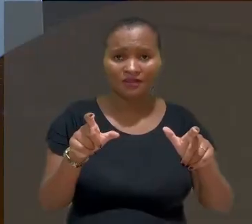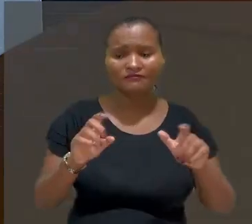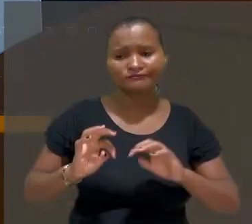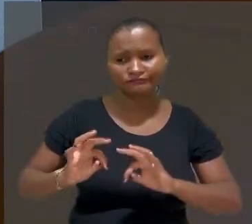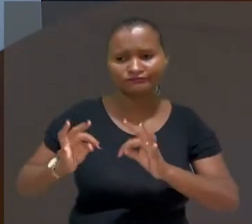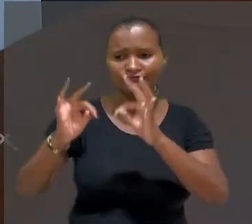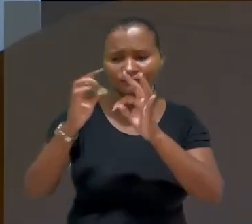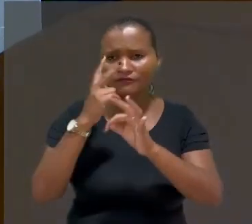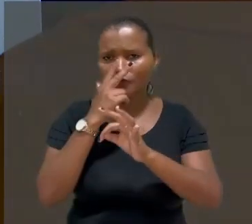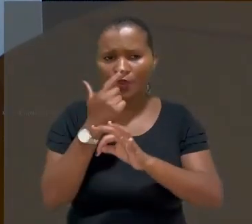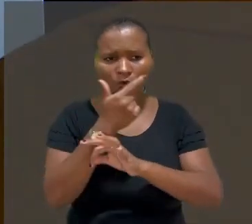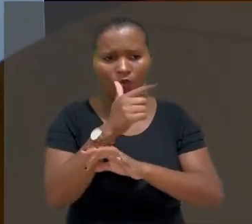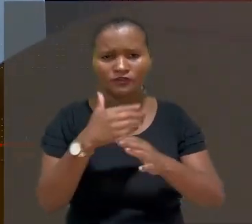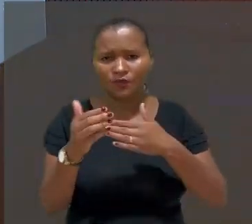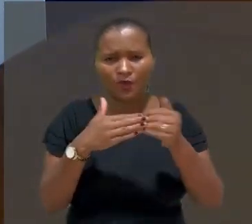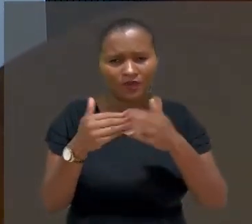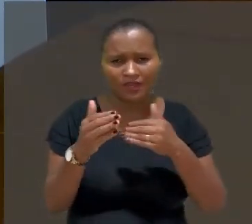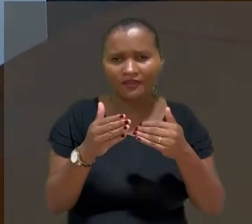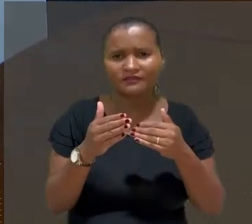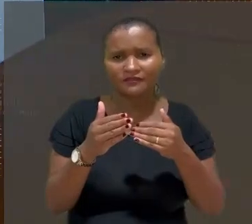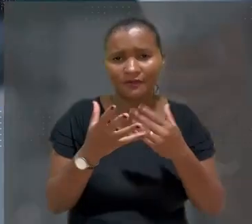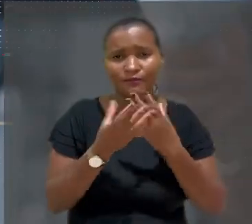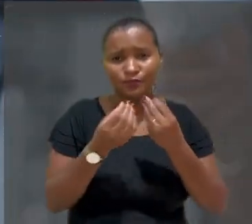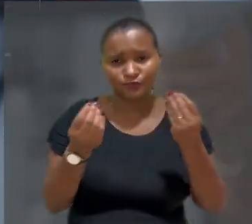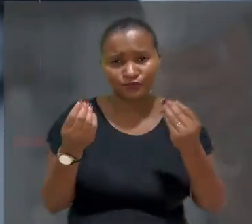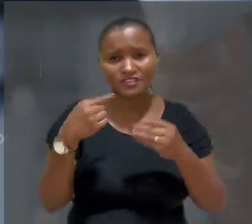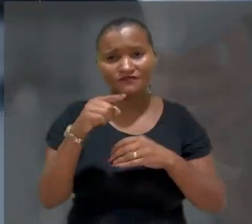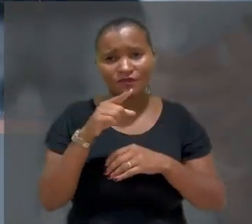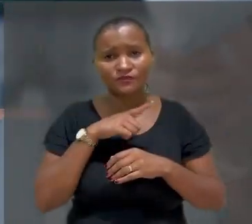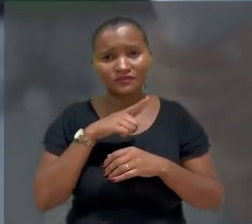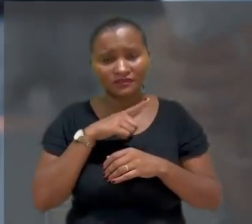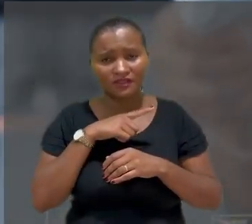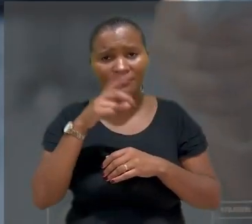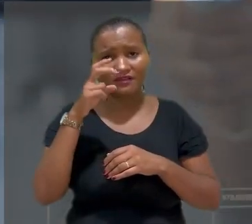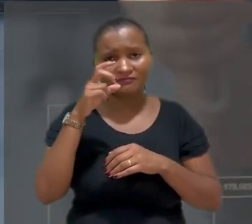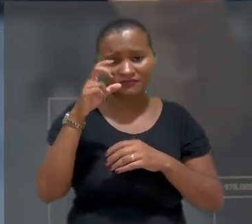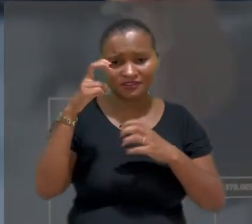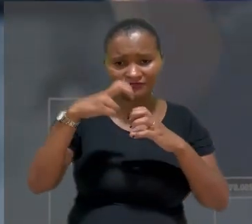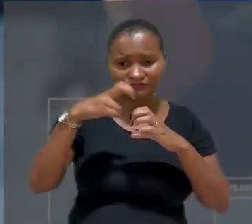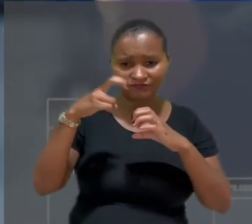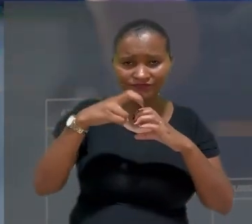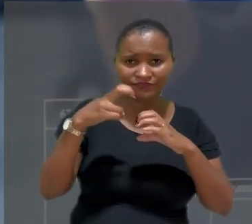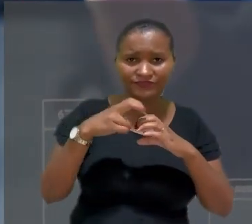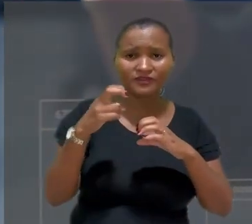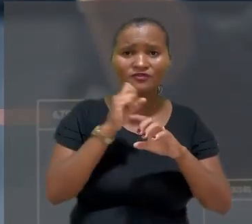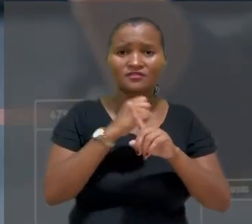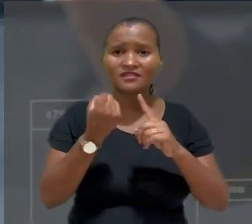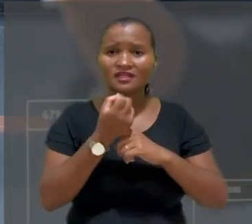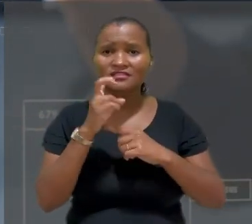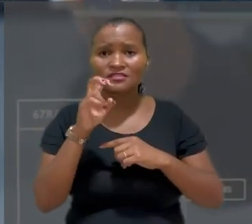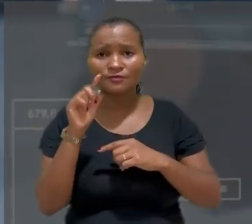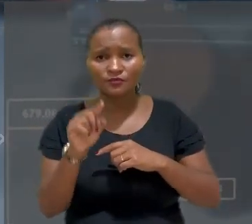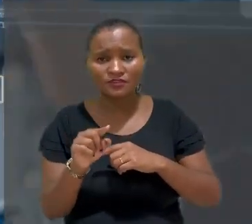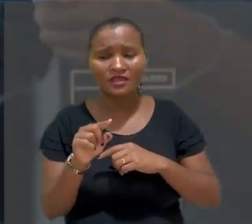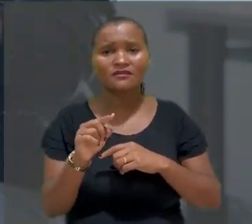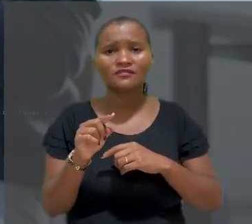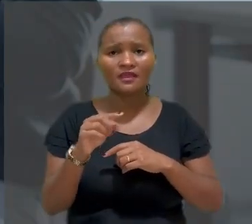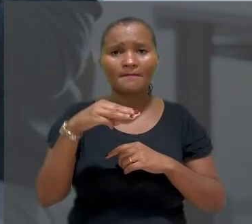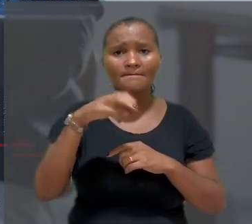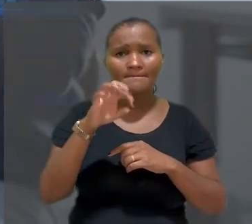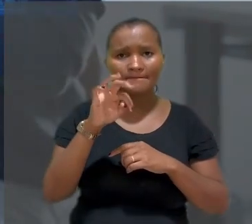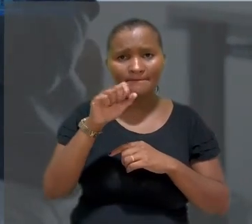sem pessoas. É uma tecnologia, como outra qualquer, e muitas que virão, a inteligência artificial, sociedade